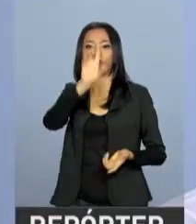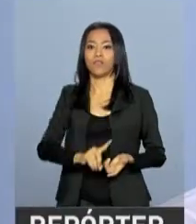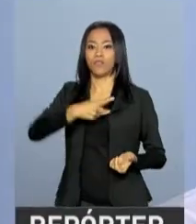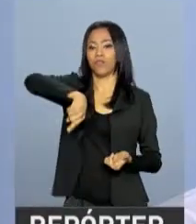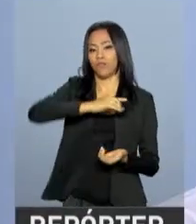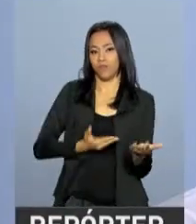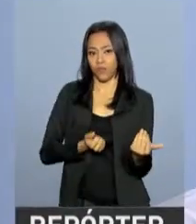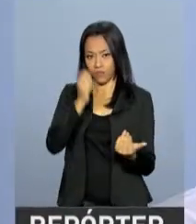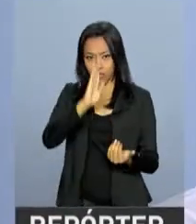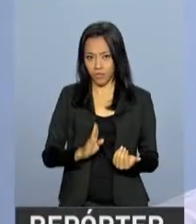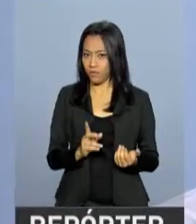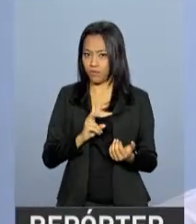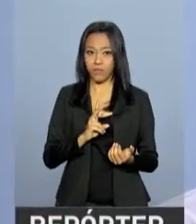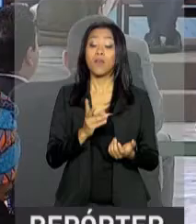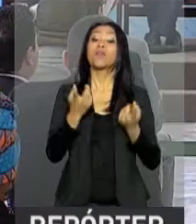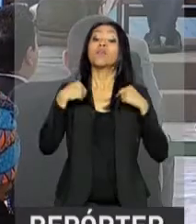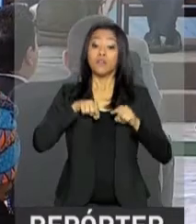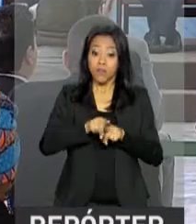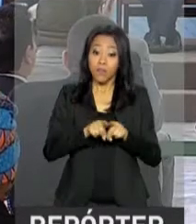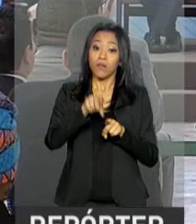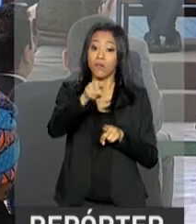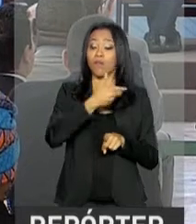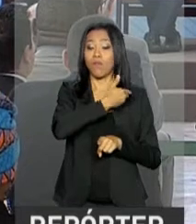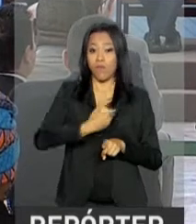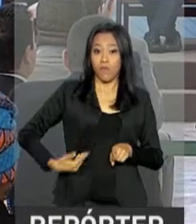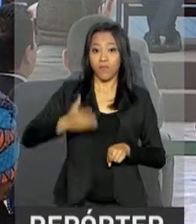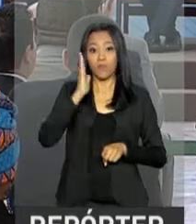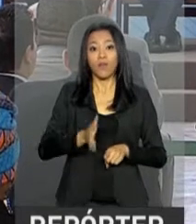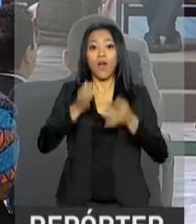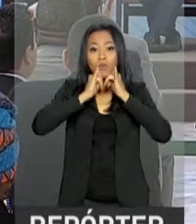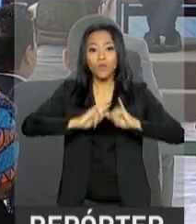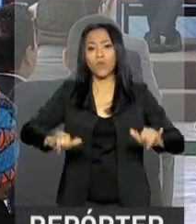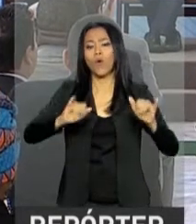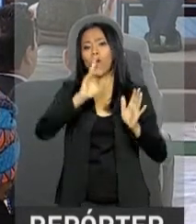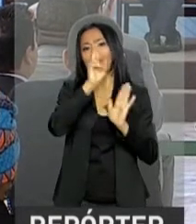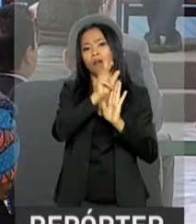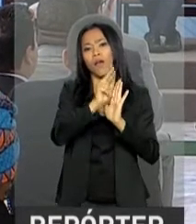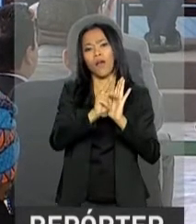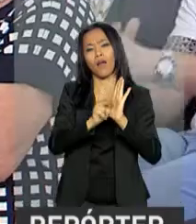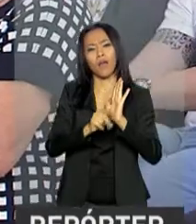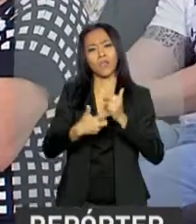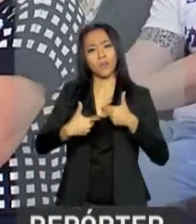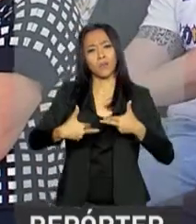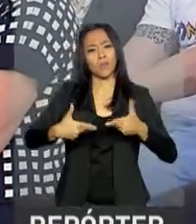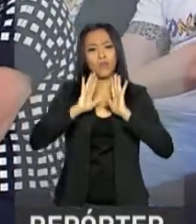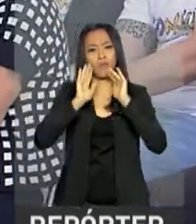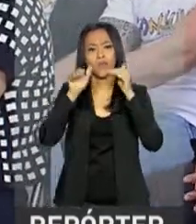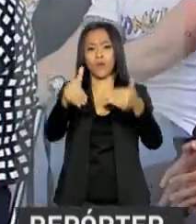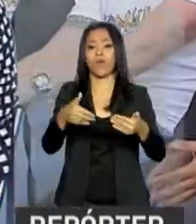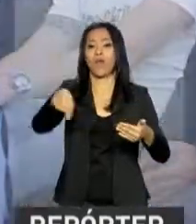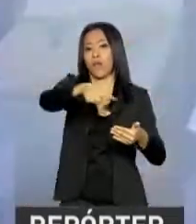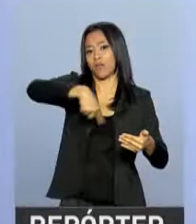além do sistema nacional da juventude o governo também anunciou um pacote de 12 novas ações para o programa mais